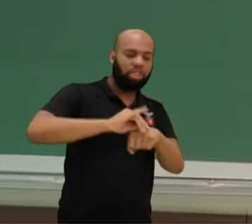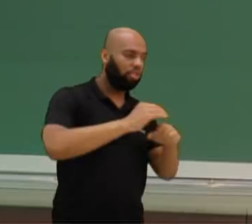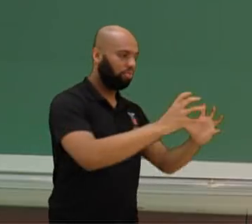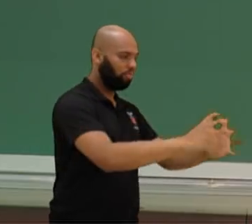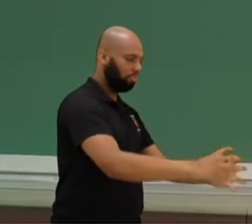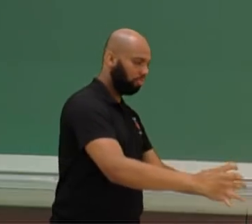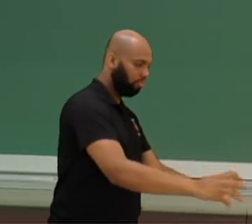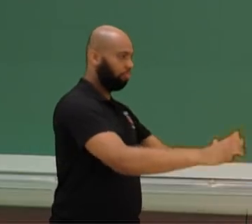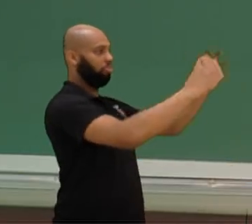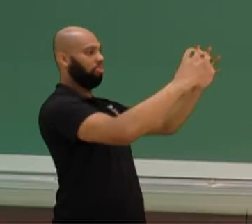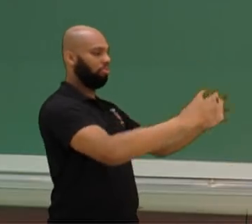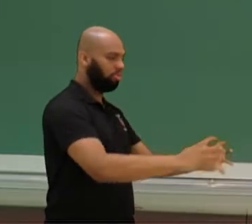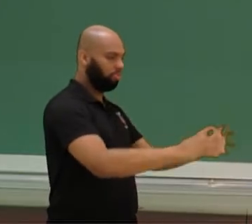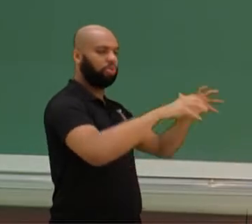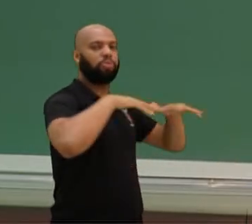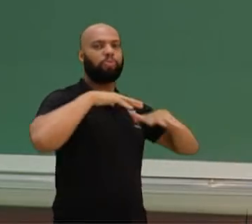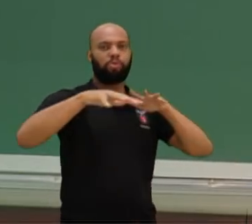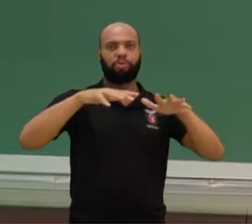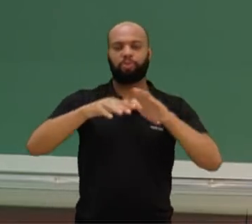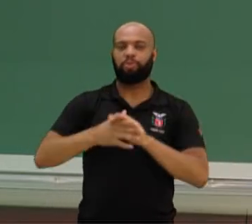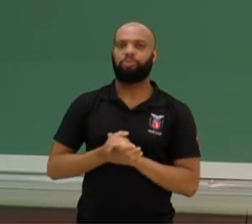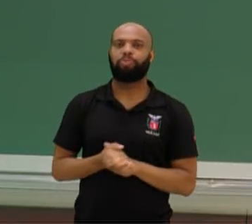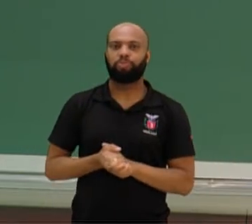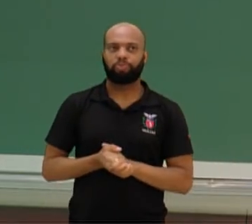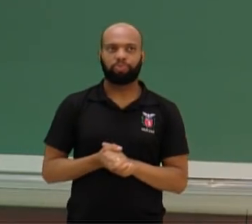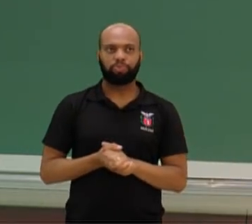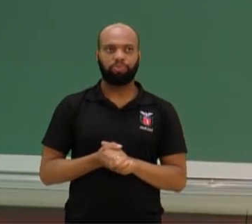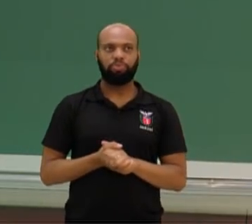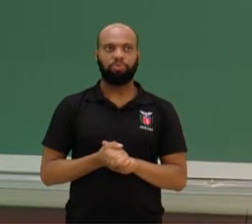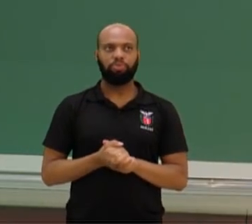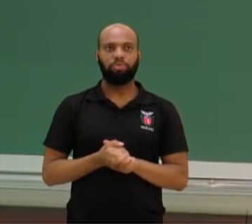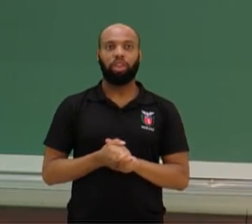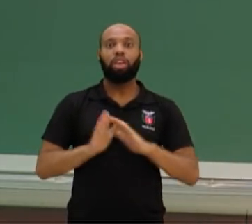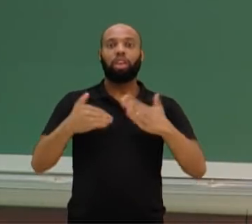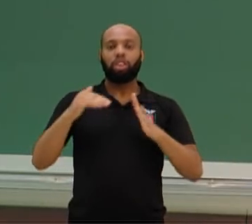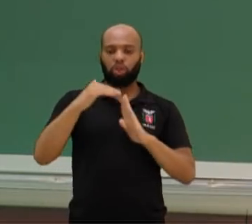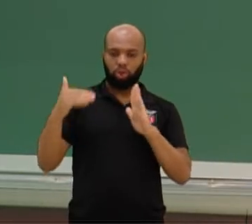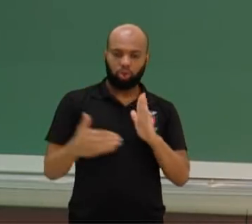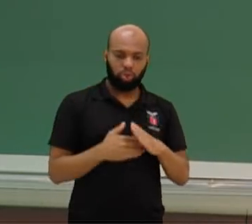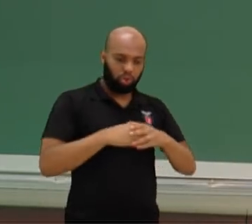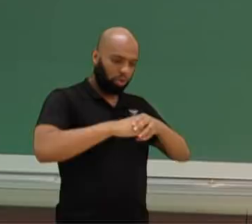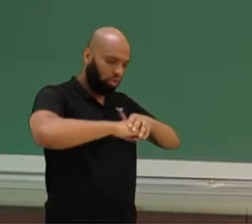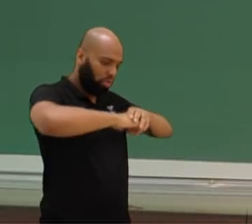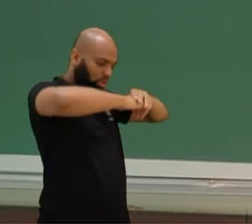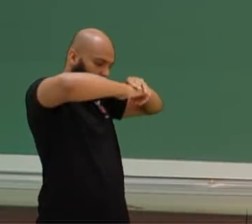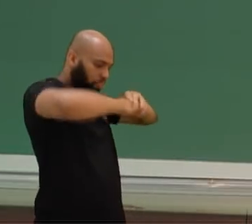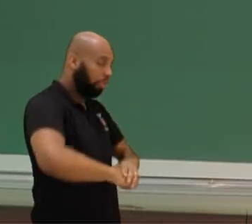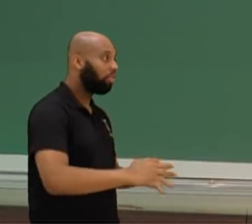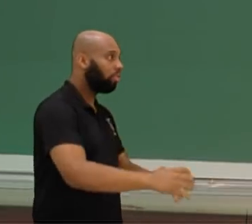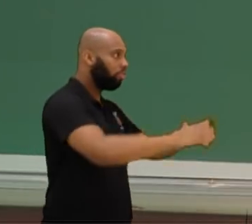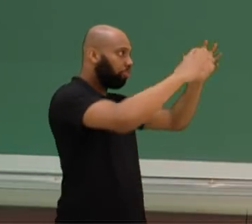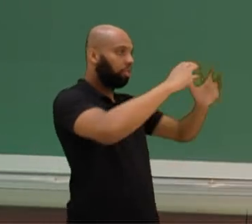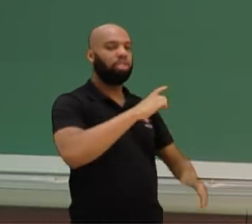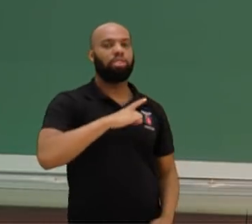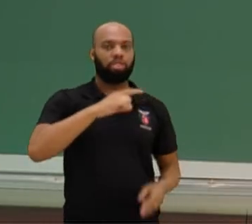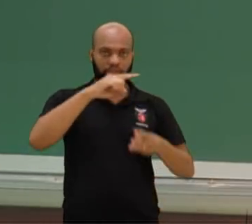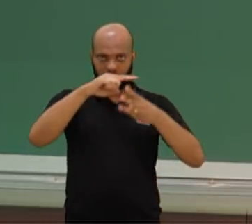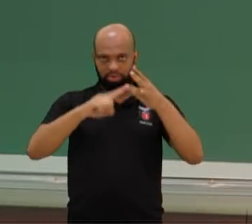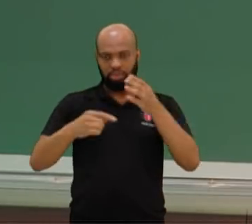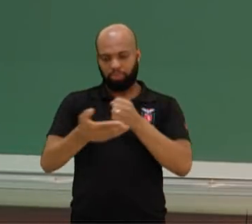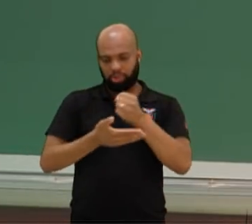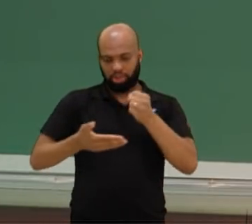ser movimentado. Então, todas as alavancas têm esses 3